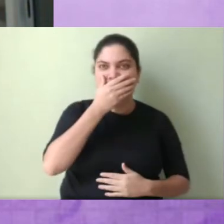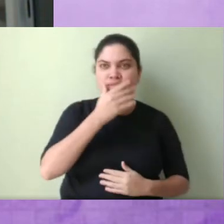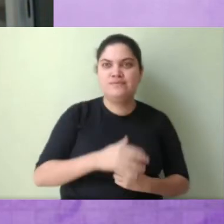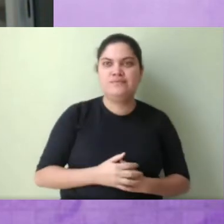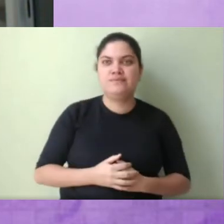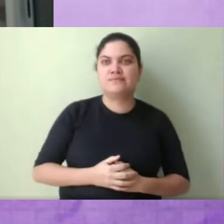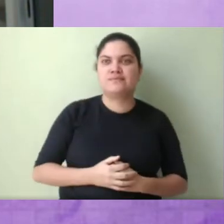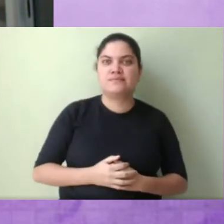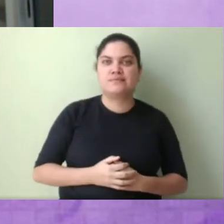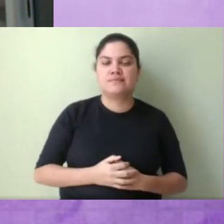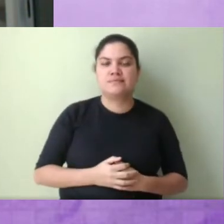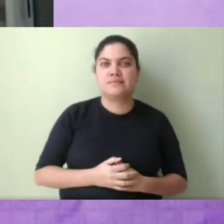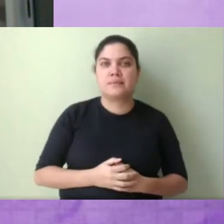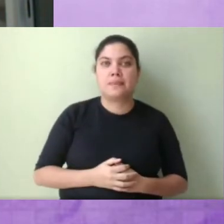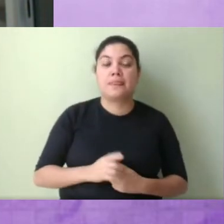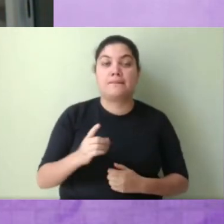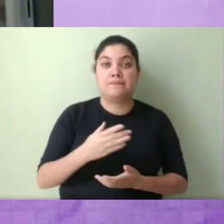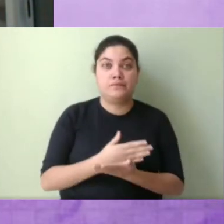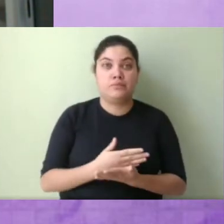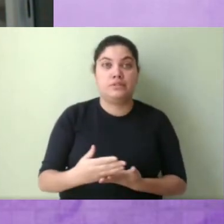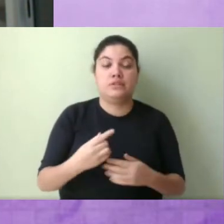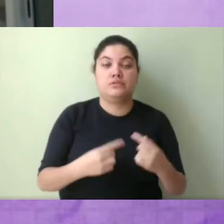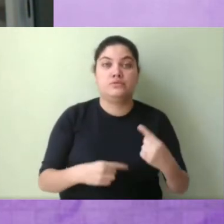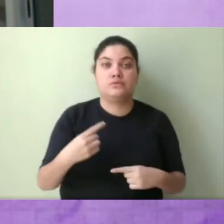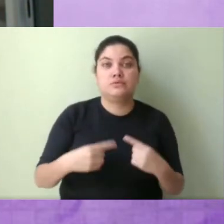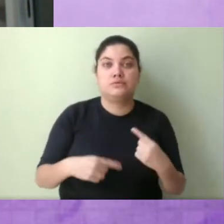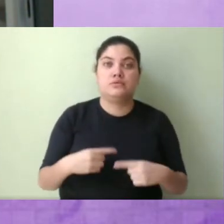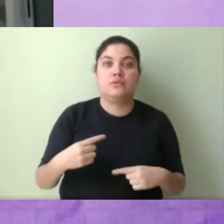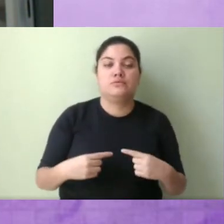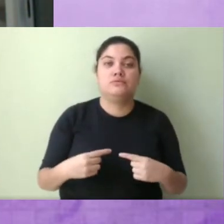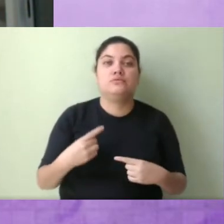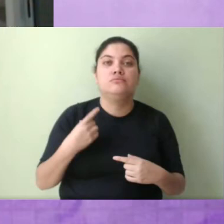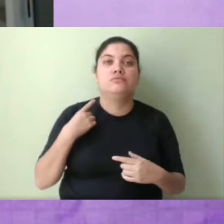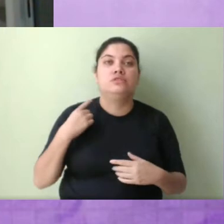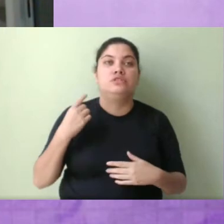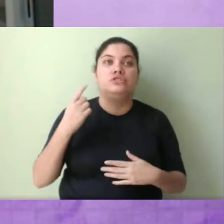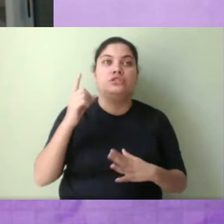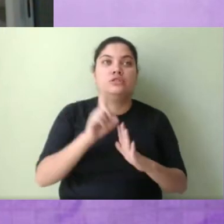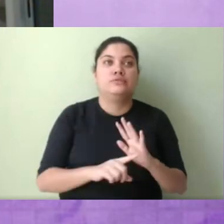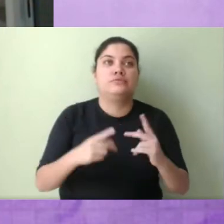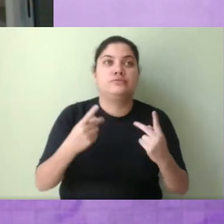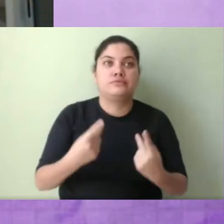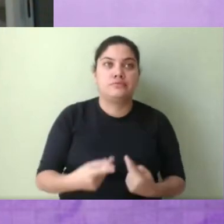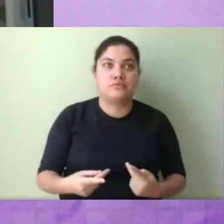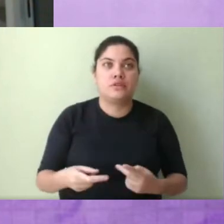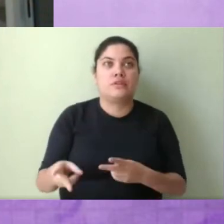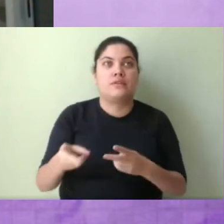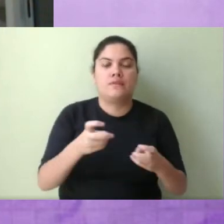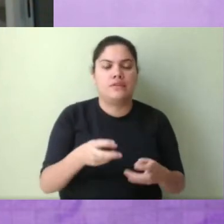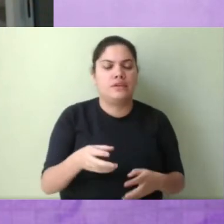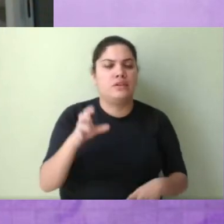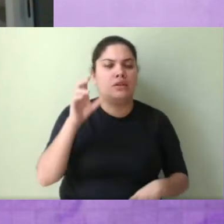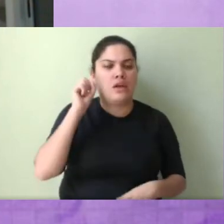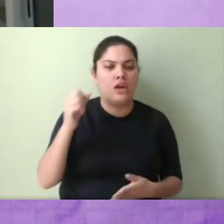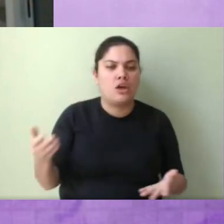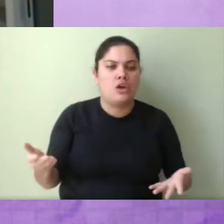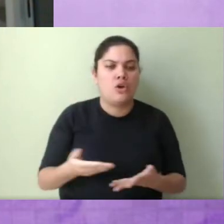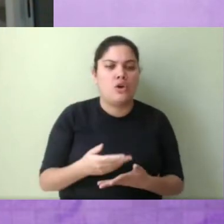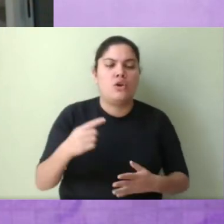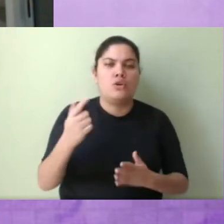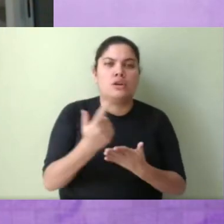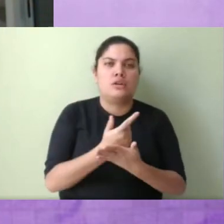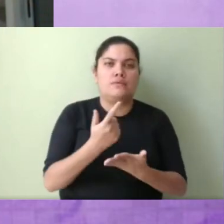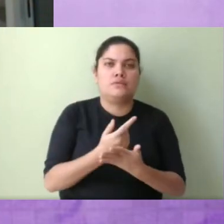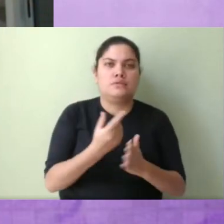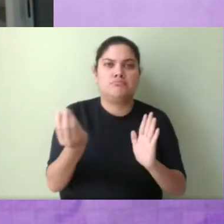precisa ser dito, porque senão a gente não cai a ficha. Então, parece que, assim, tudo que você puder nos